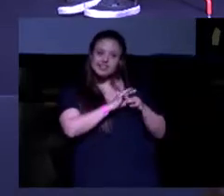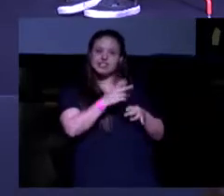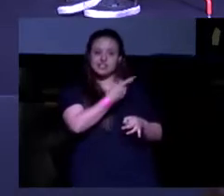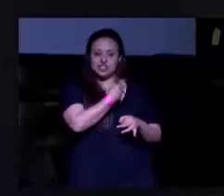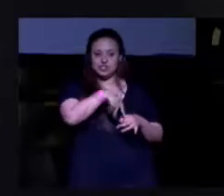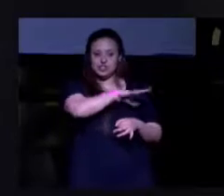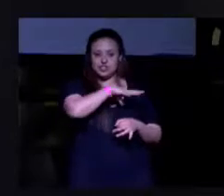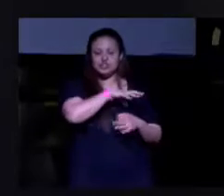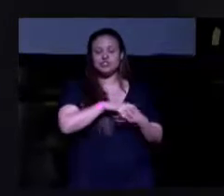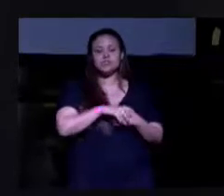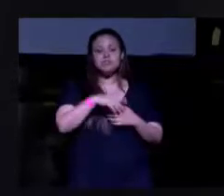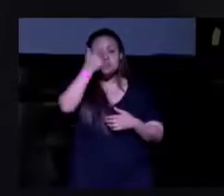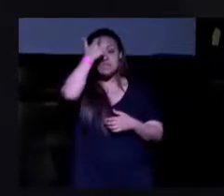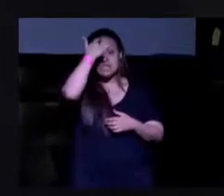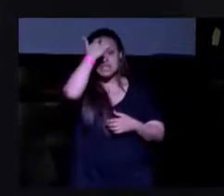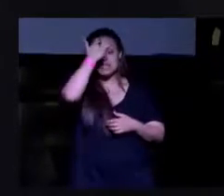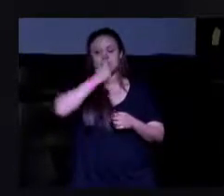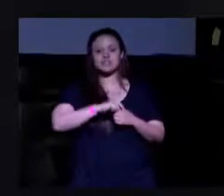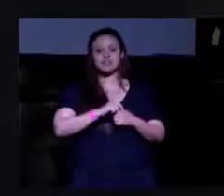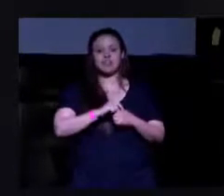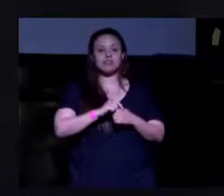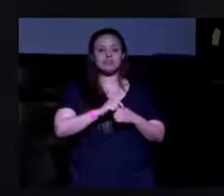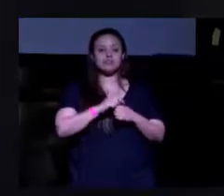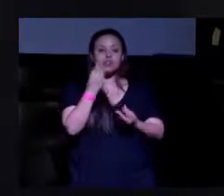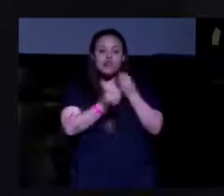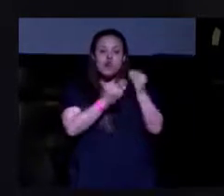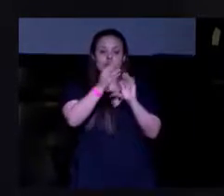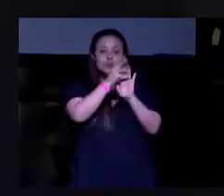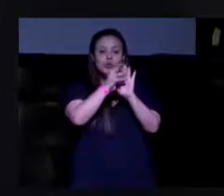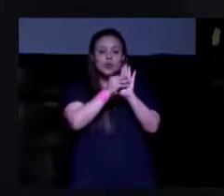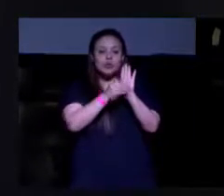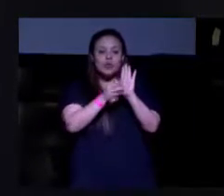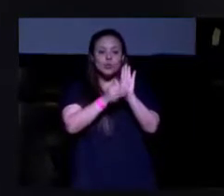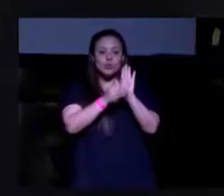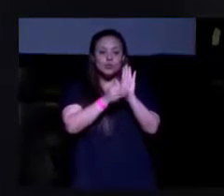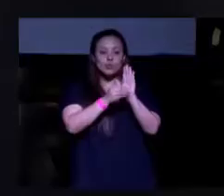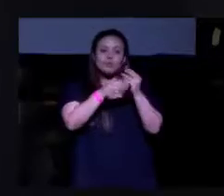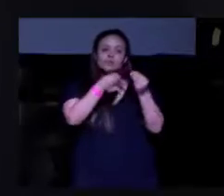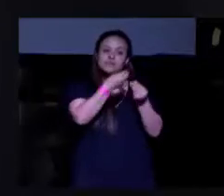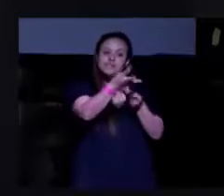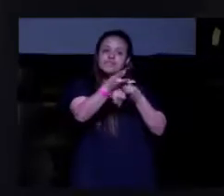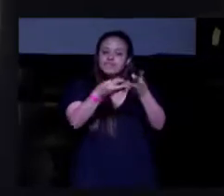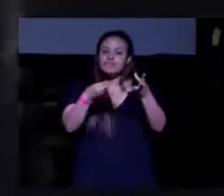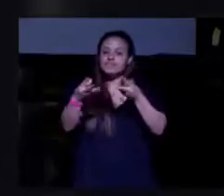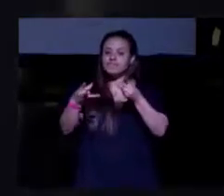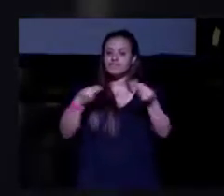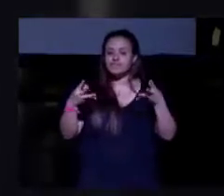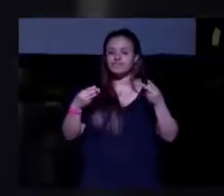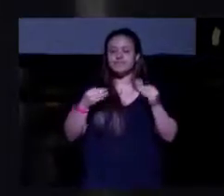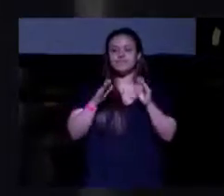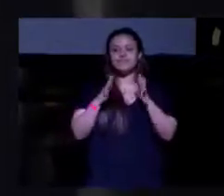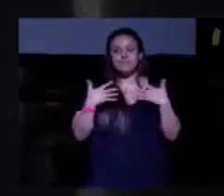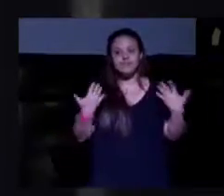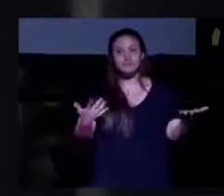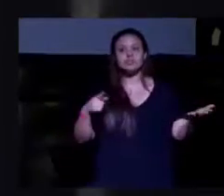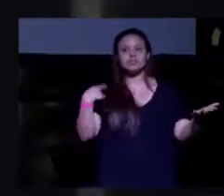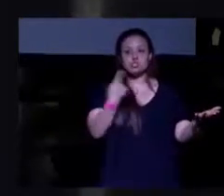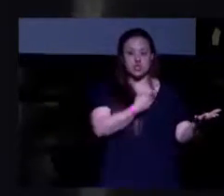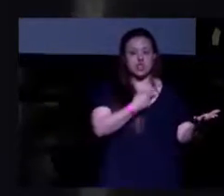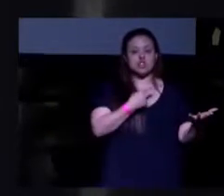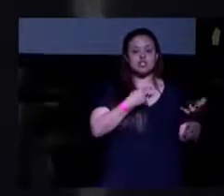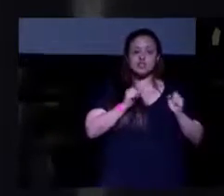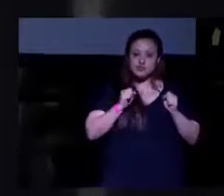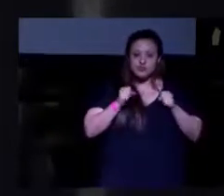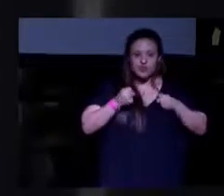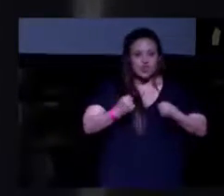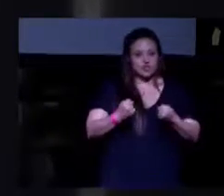formas desse programa ir para o Brasil inteiro. E, para fazer isso acontecer de fato, a gente focou todos os esforços esse ano em formar